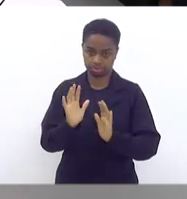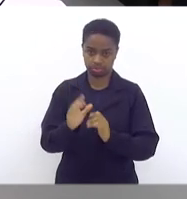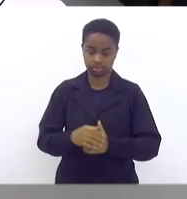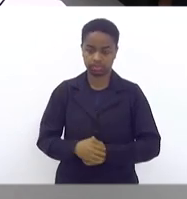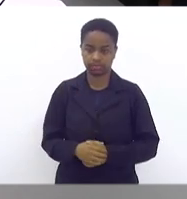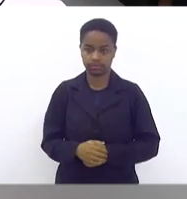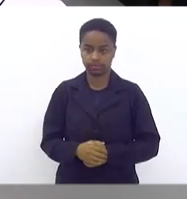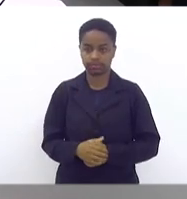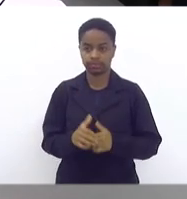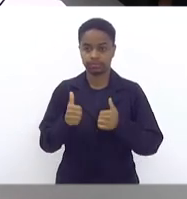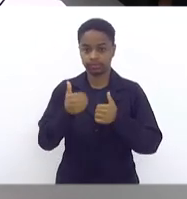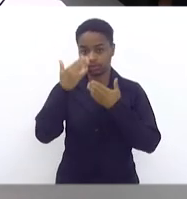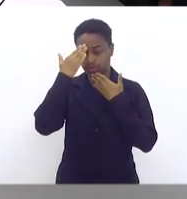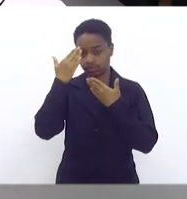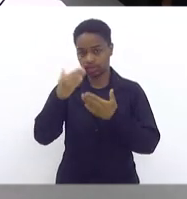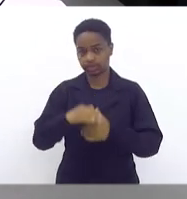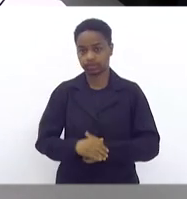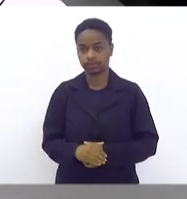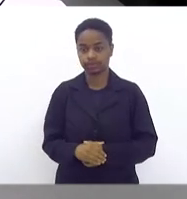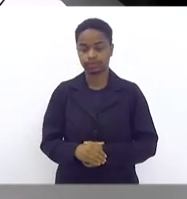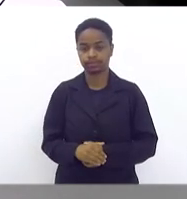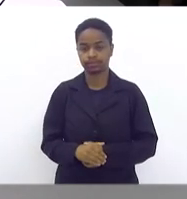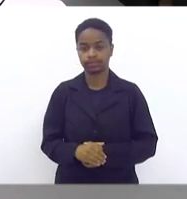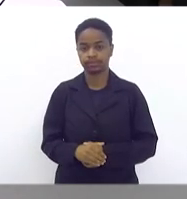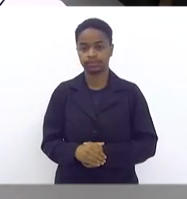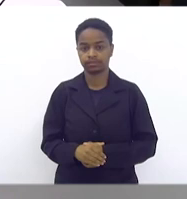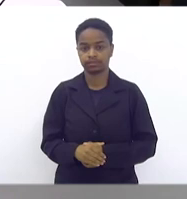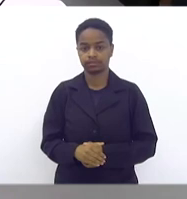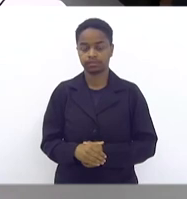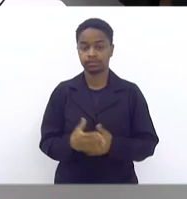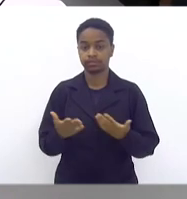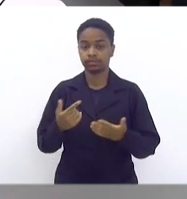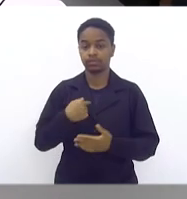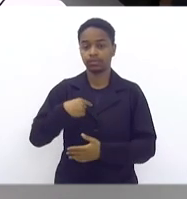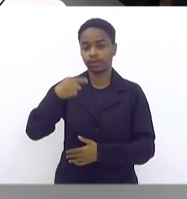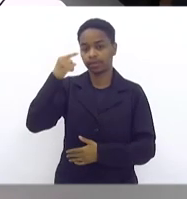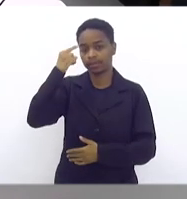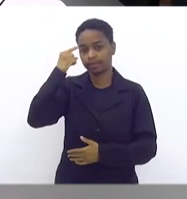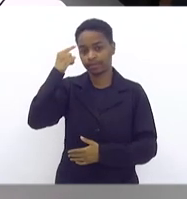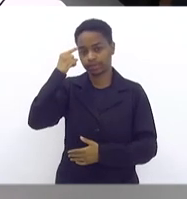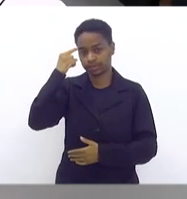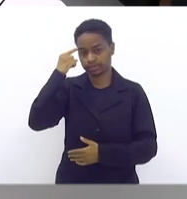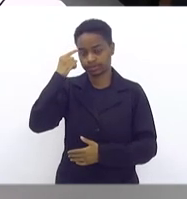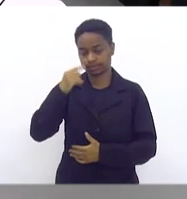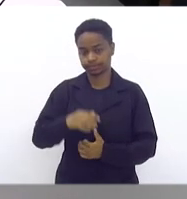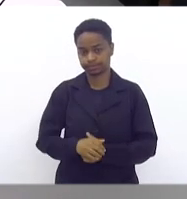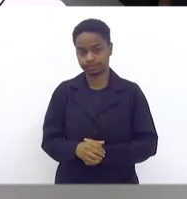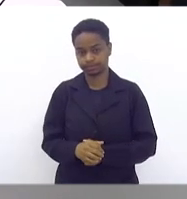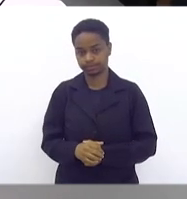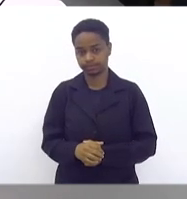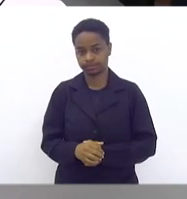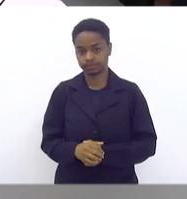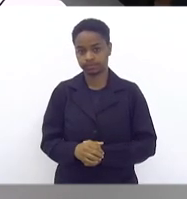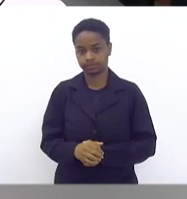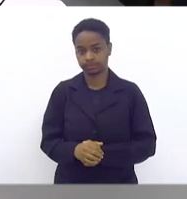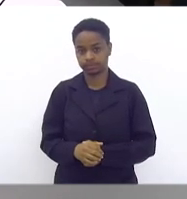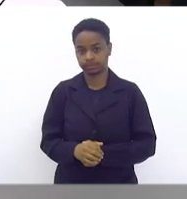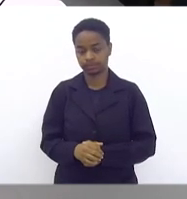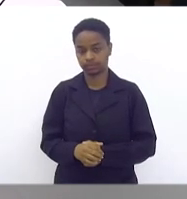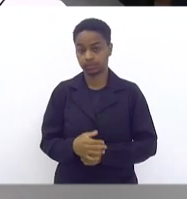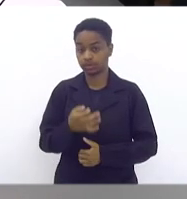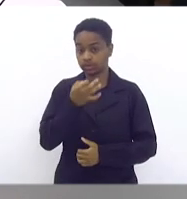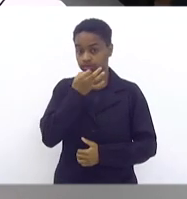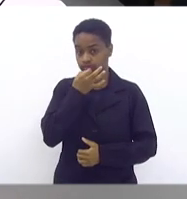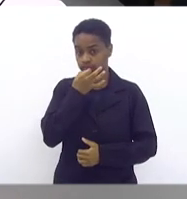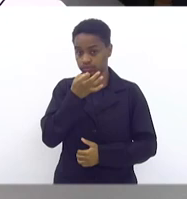perfeito muito obrigada eu fico aqui pensando Senor Guilherme é uma das sugestões